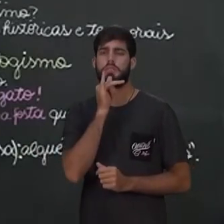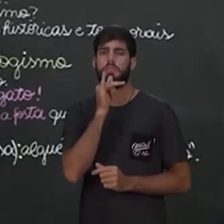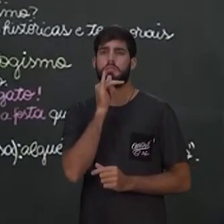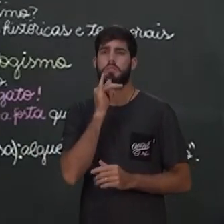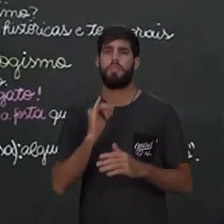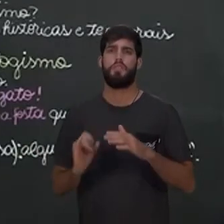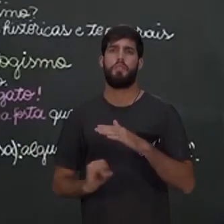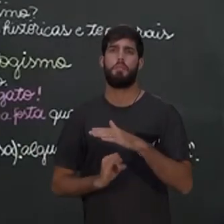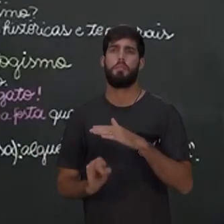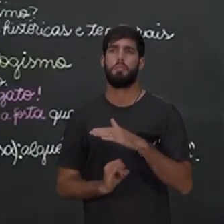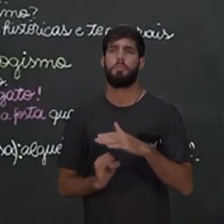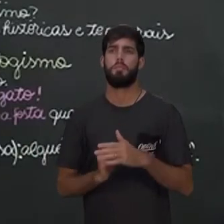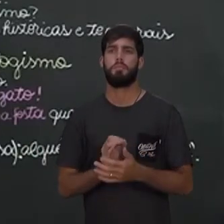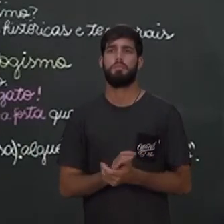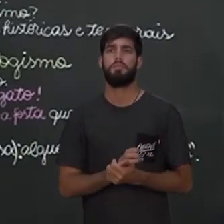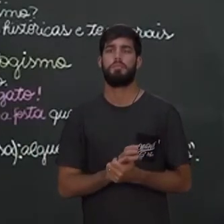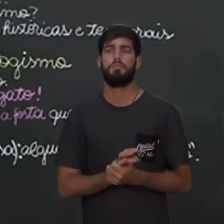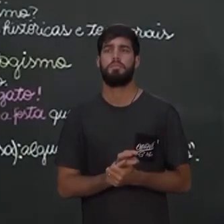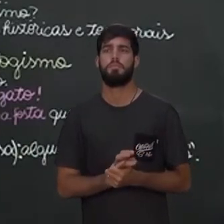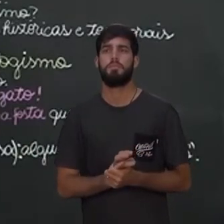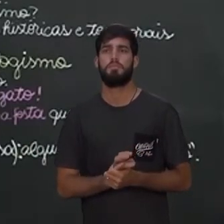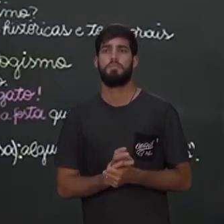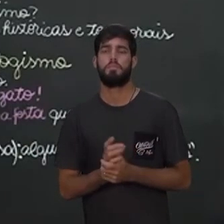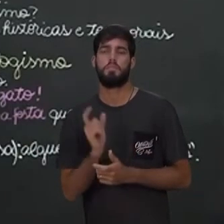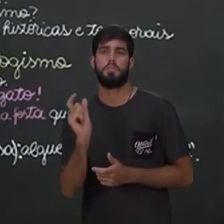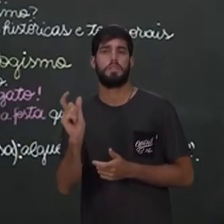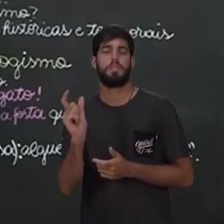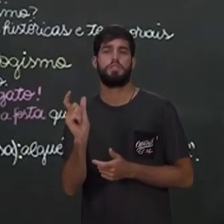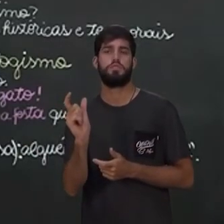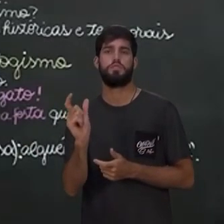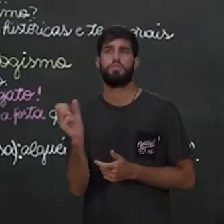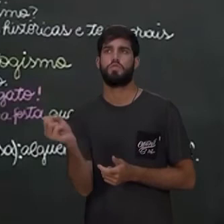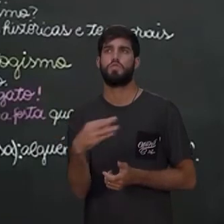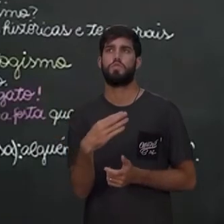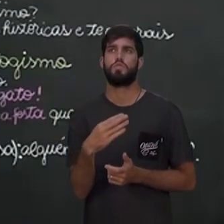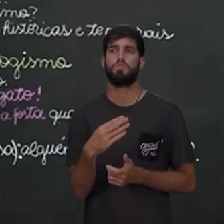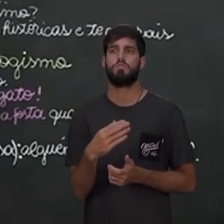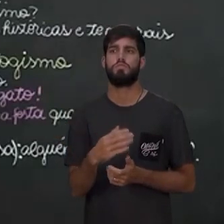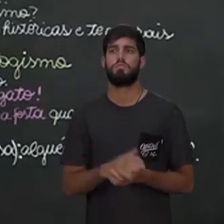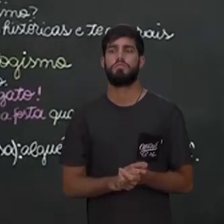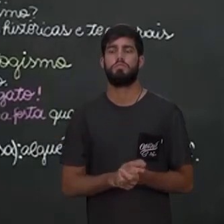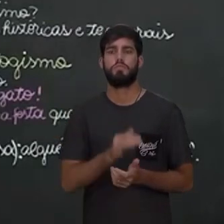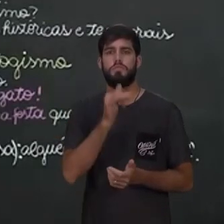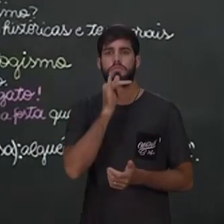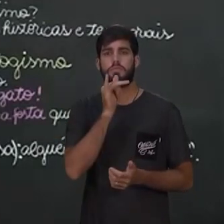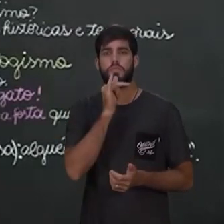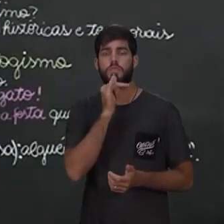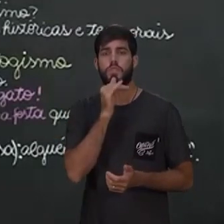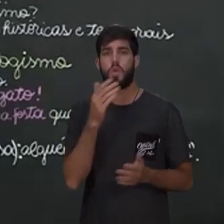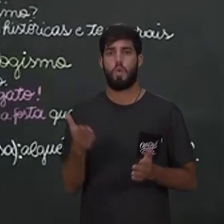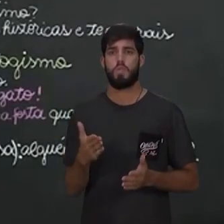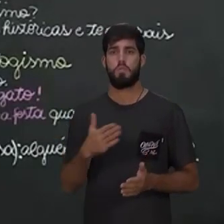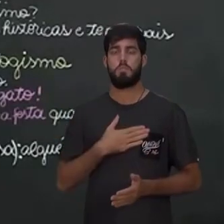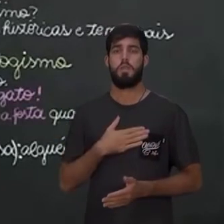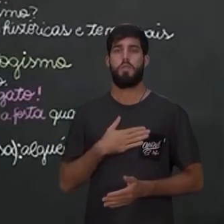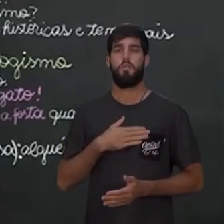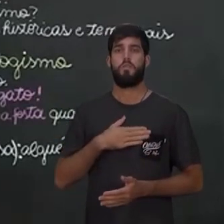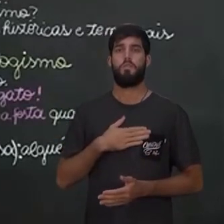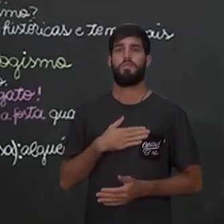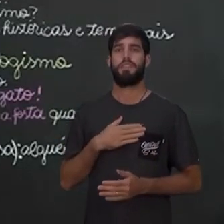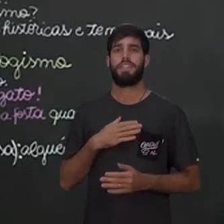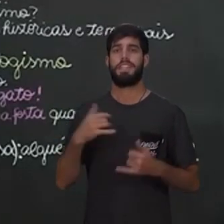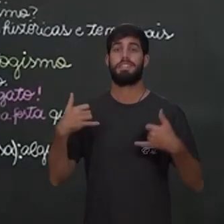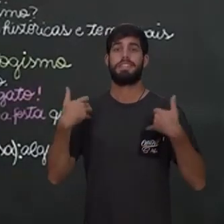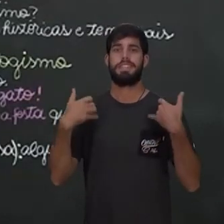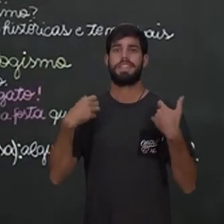gente coloca alguma palavra numa nova forma, num novo formato. Ou seja, aqui eu tenho, hoje é meu níver. Níver